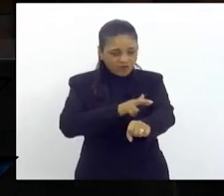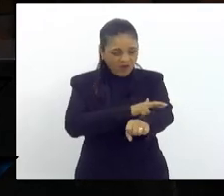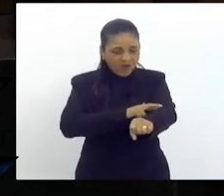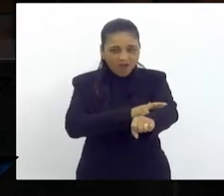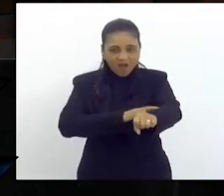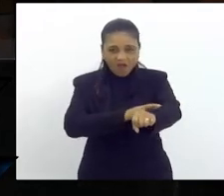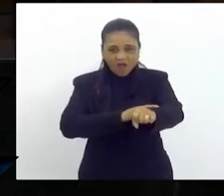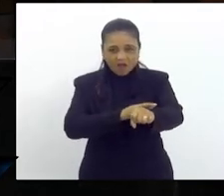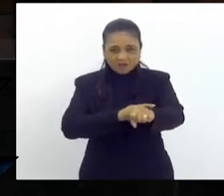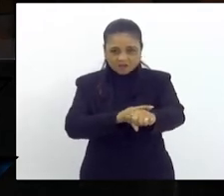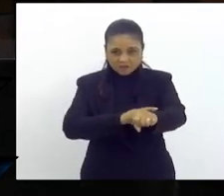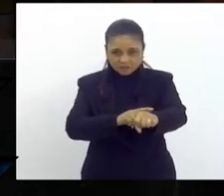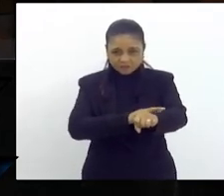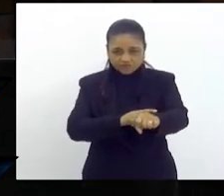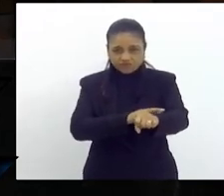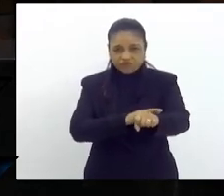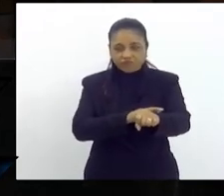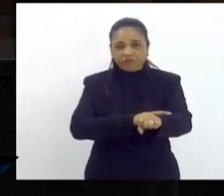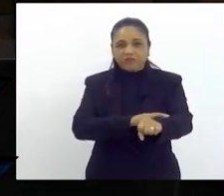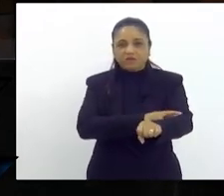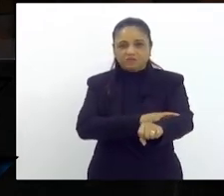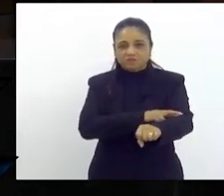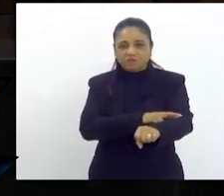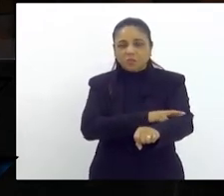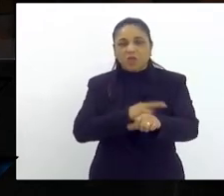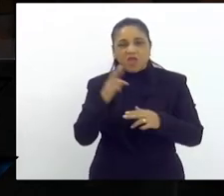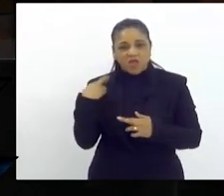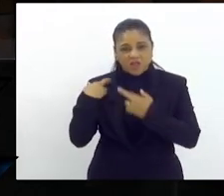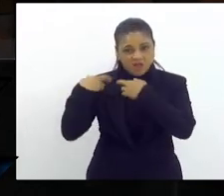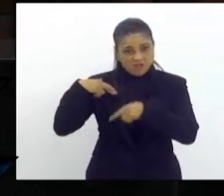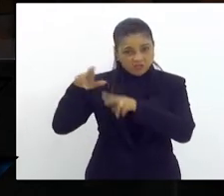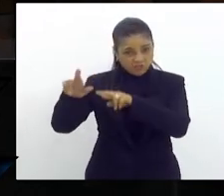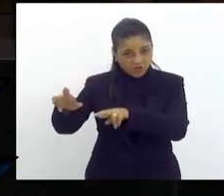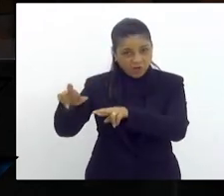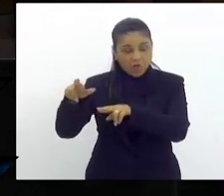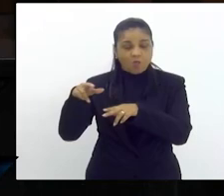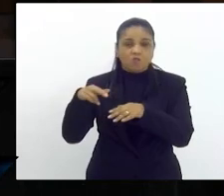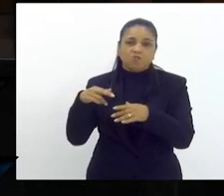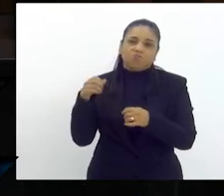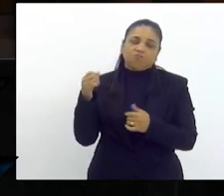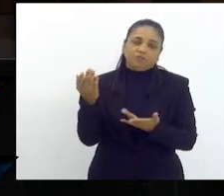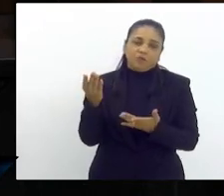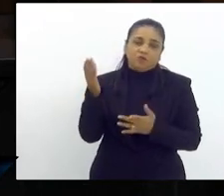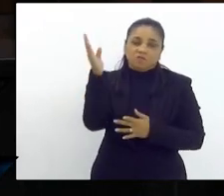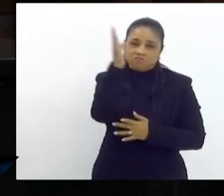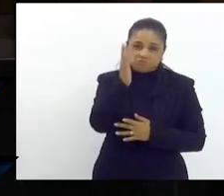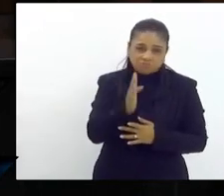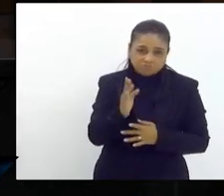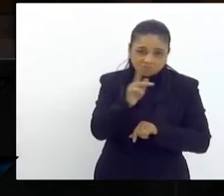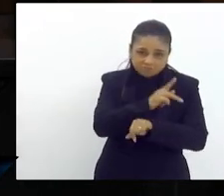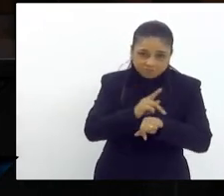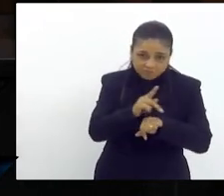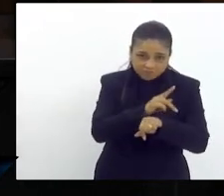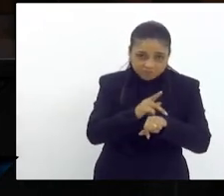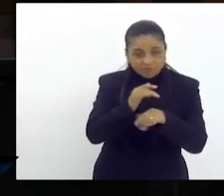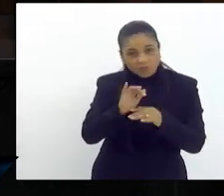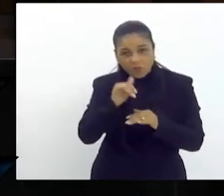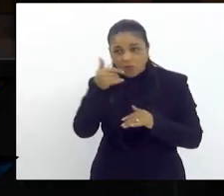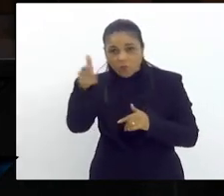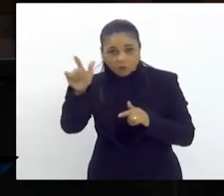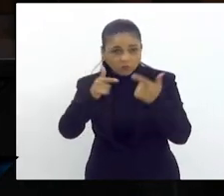cor etnia religião e procedência nacional de que nós